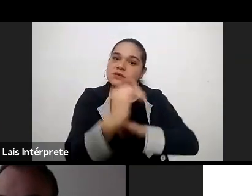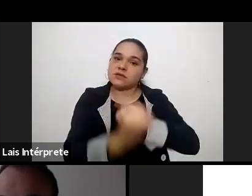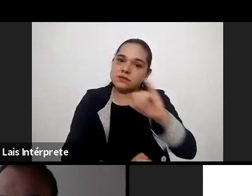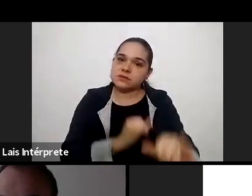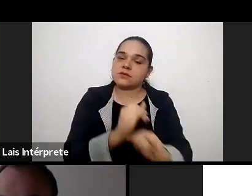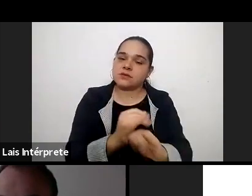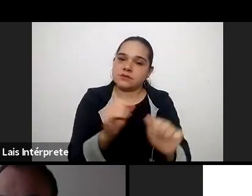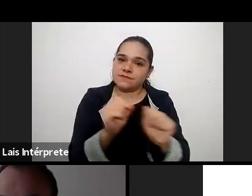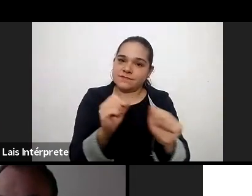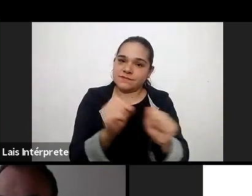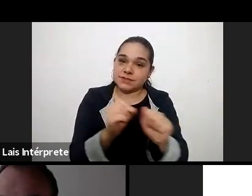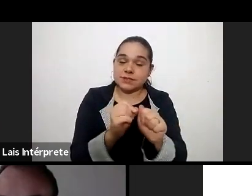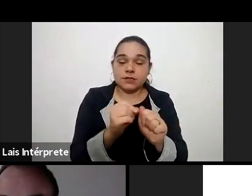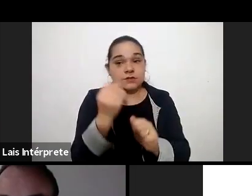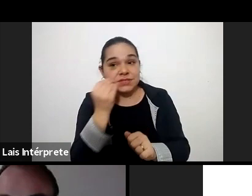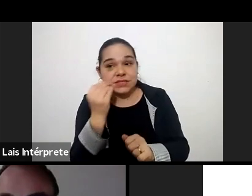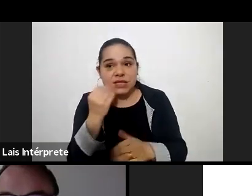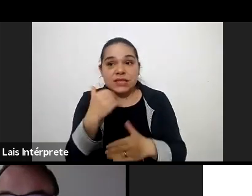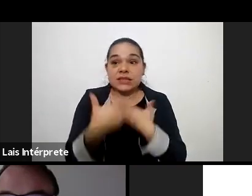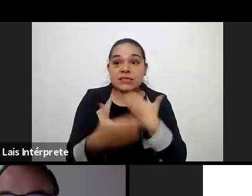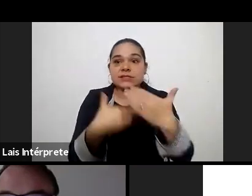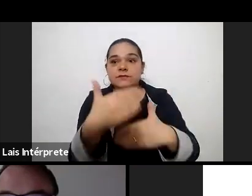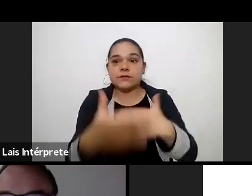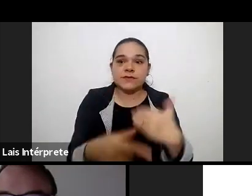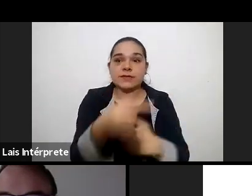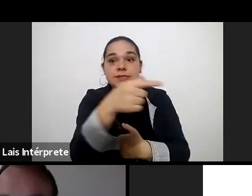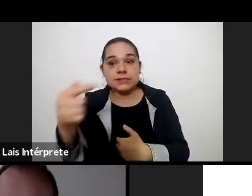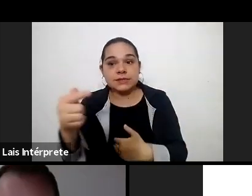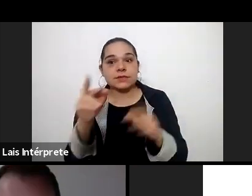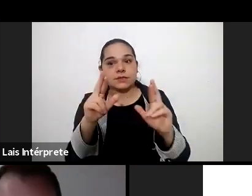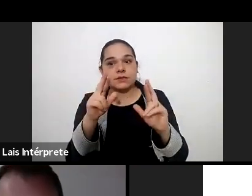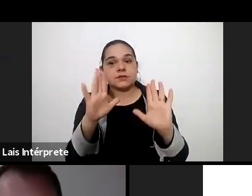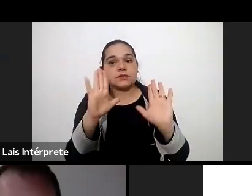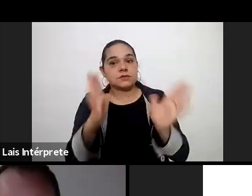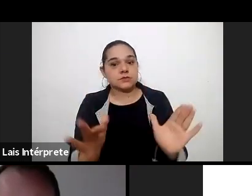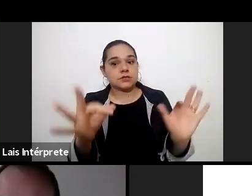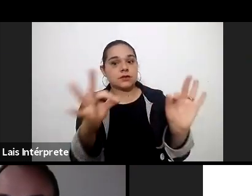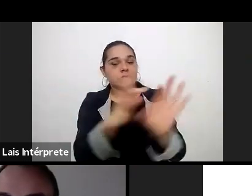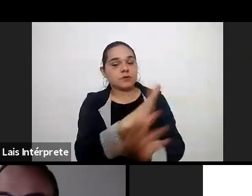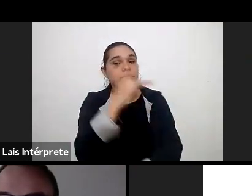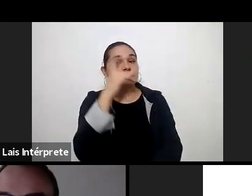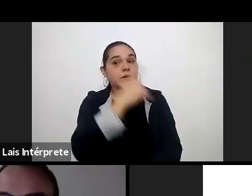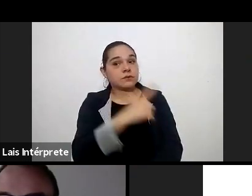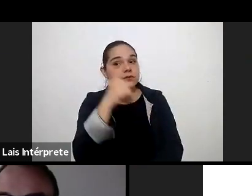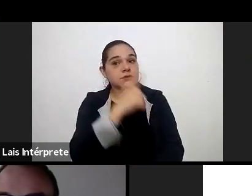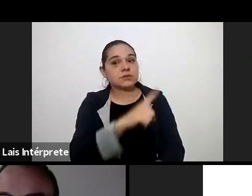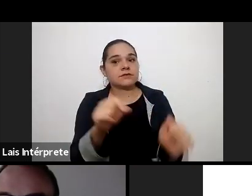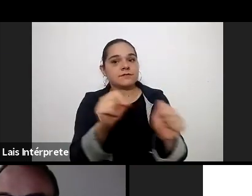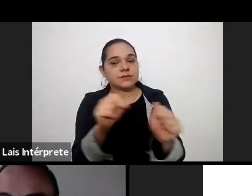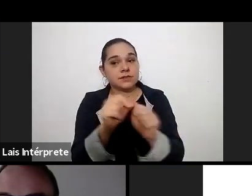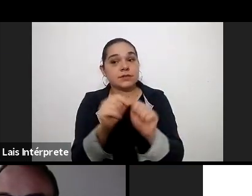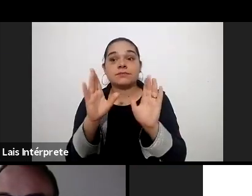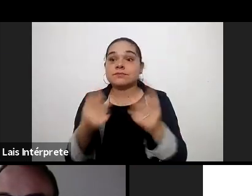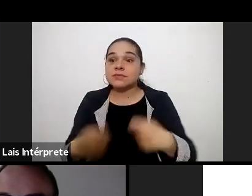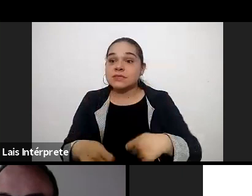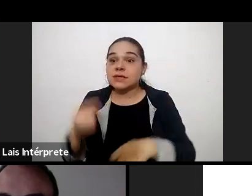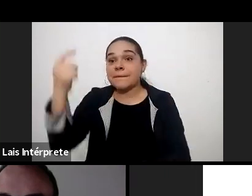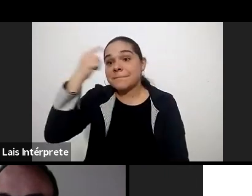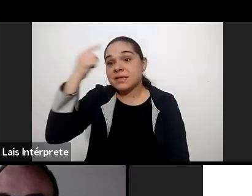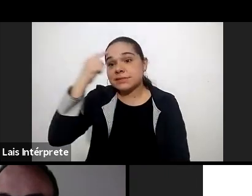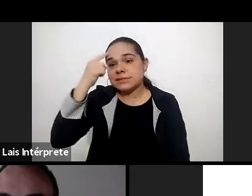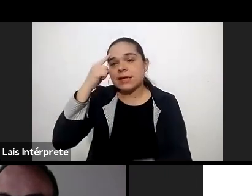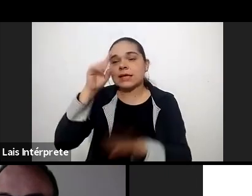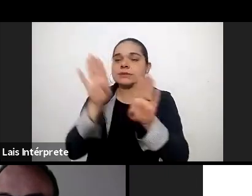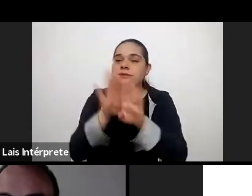desenvolvendo esperei perdendo que a gente consiga desenvolver essa questão vão ter que começar a pensar já em qr